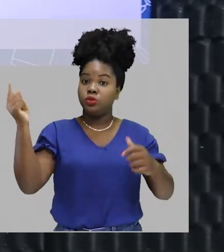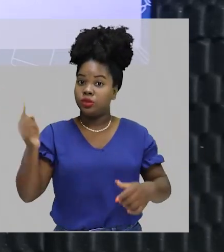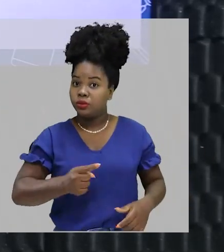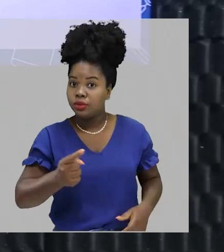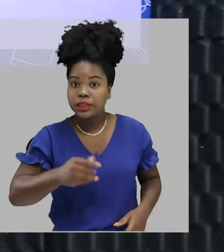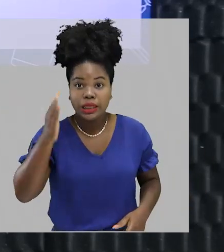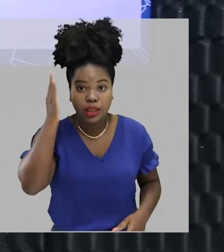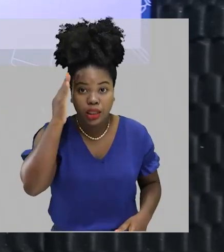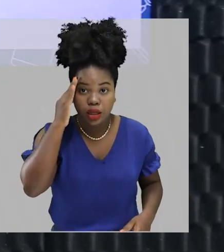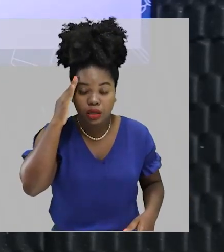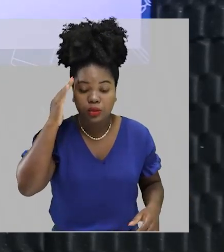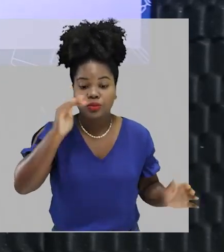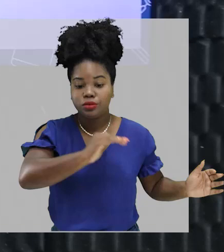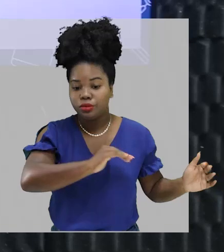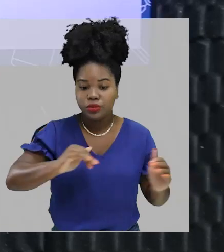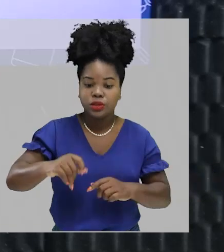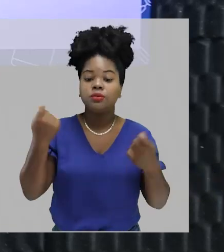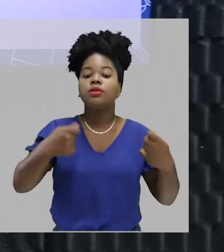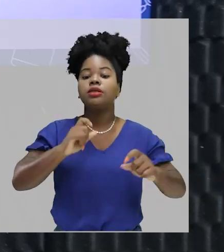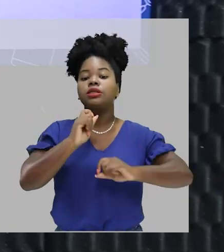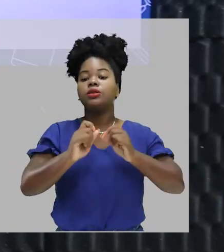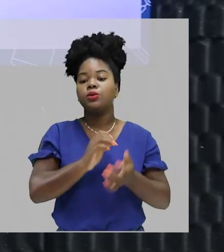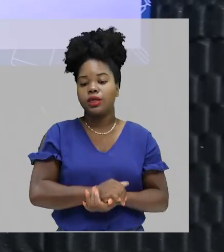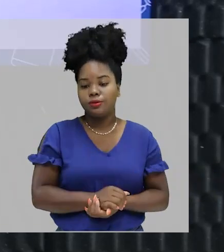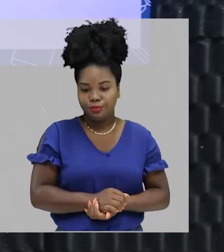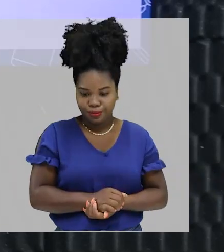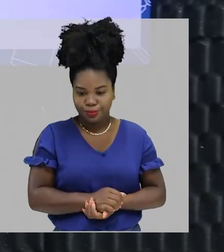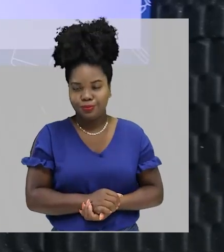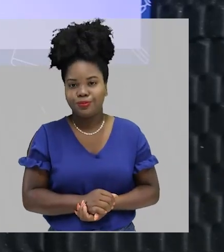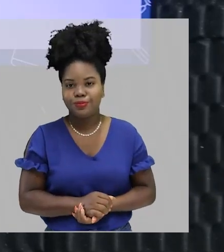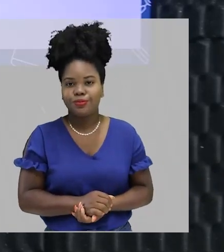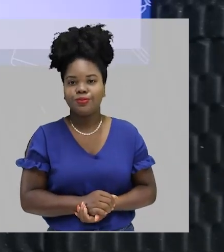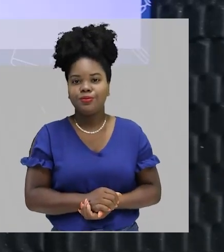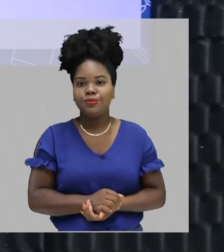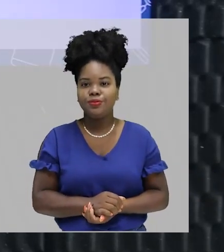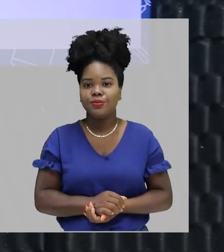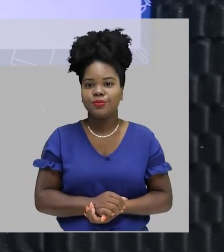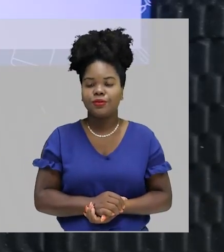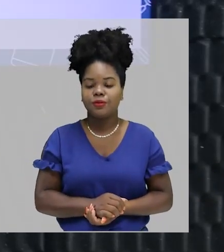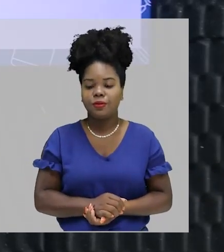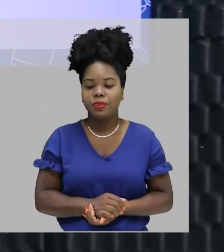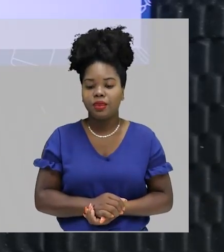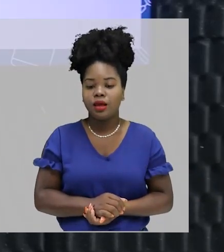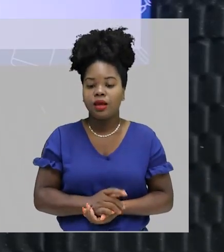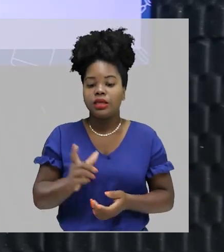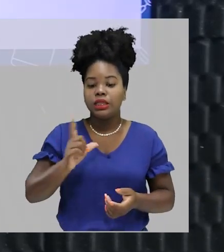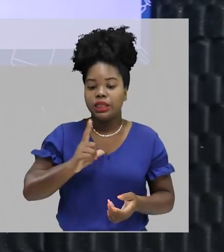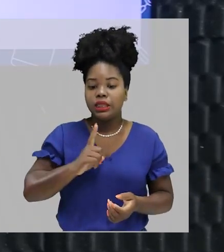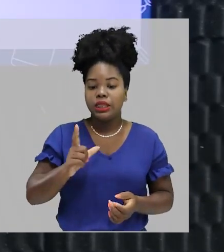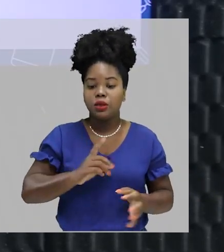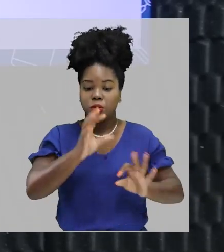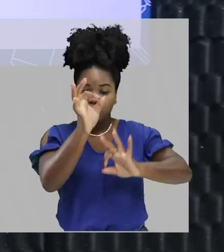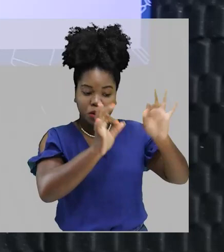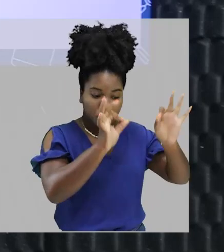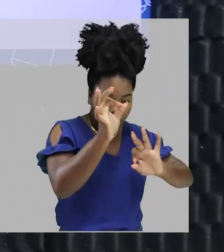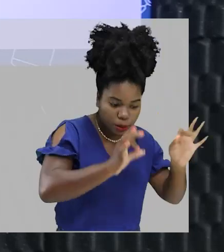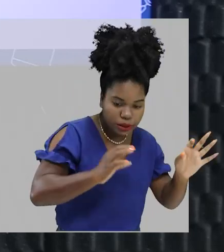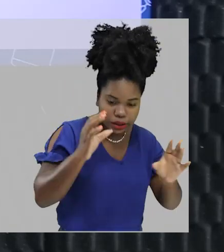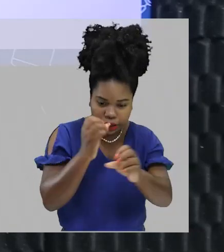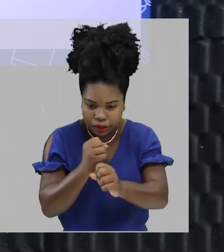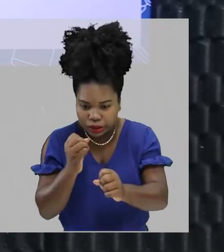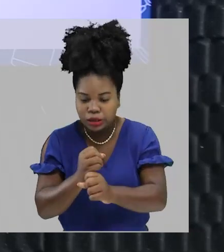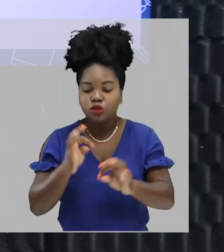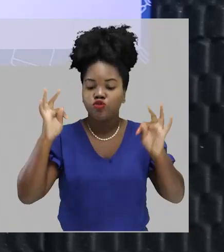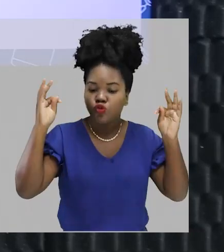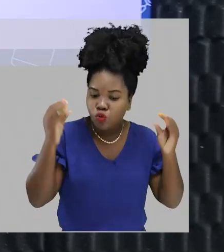Compreenderam? Então, eu preciso o quê? Eu preciso trabalhar algebricamente